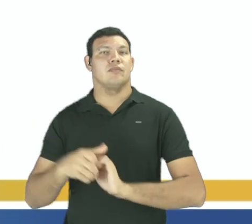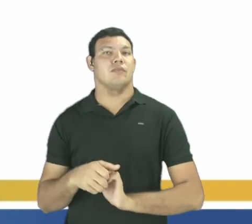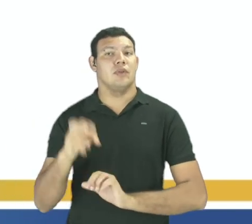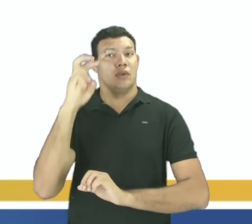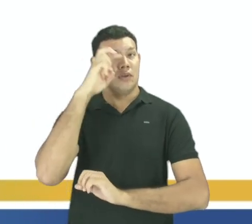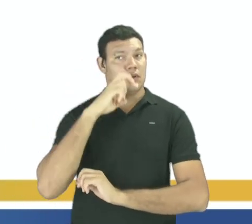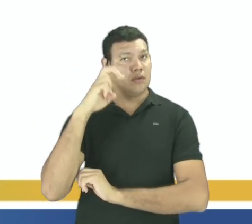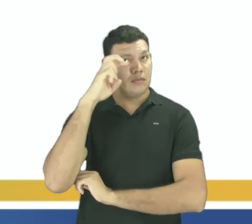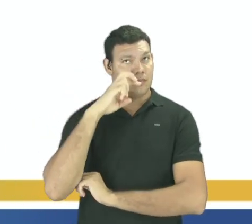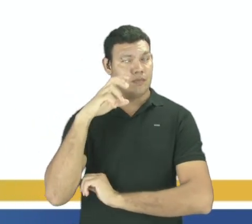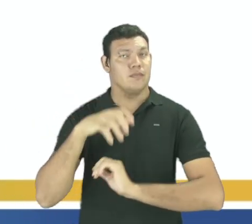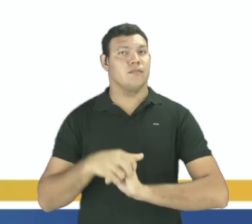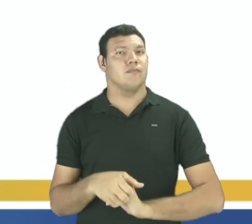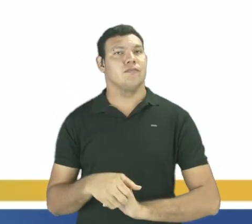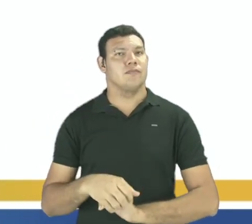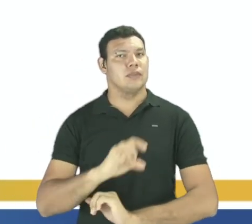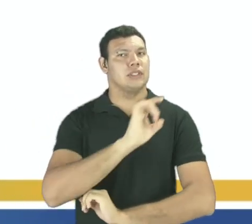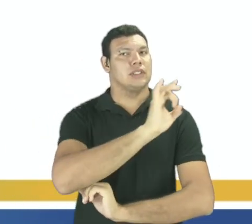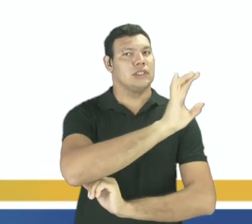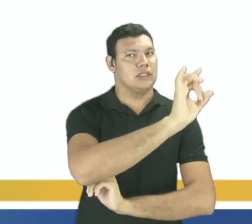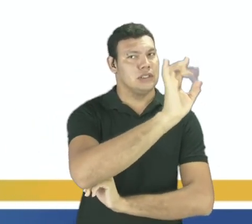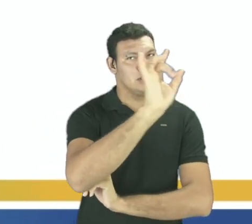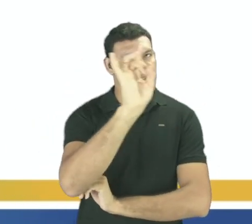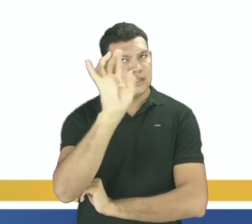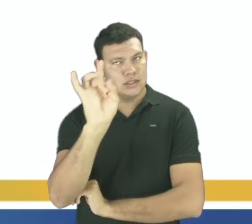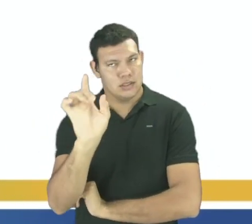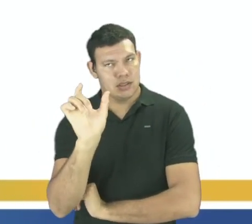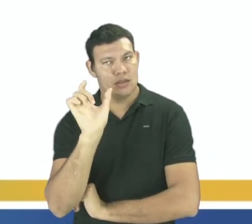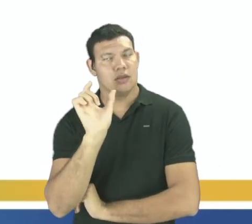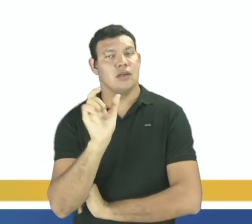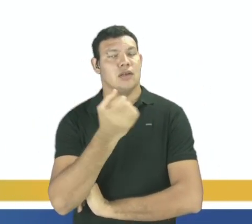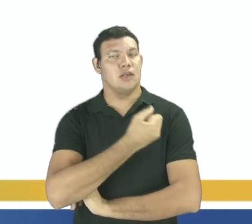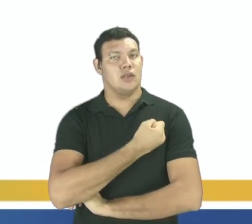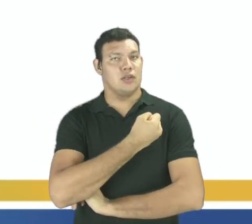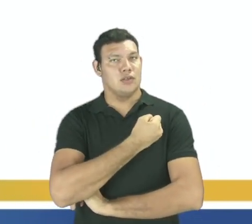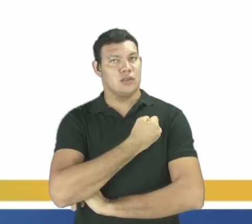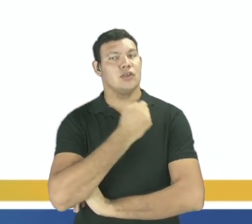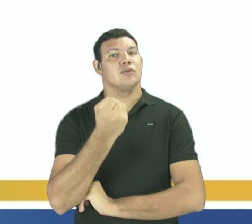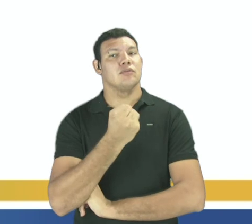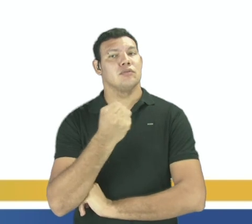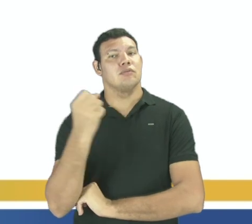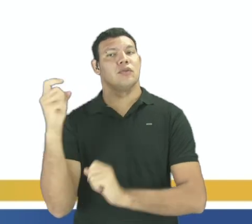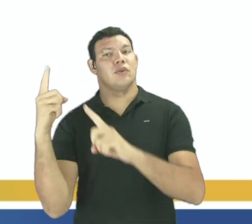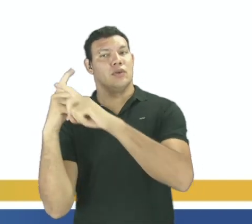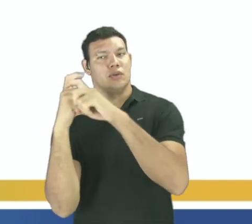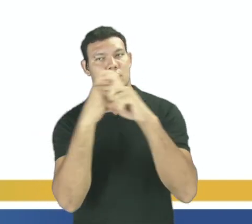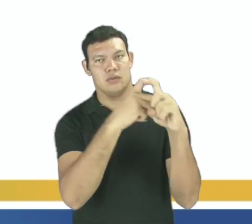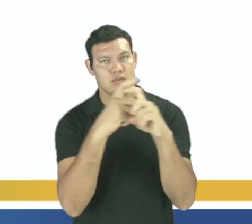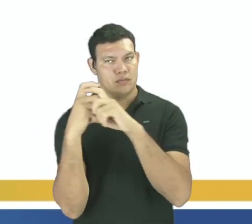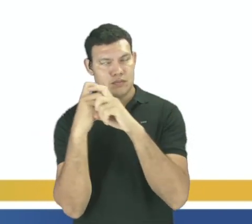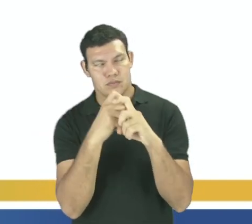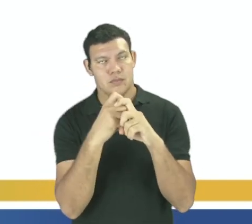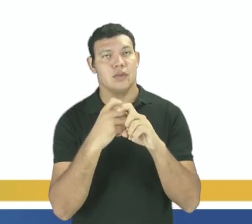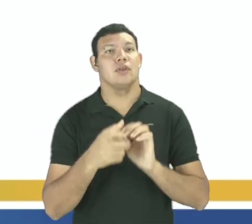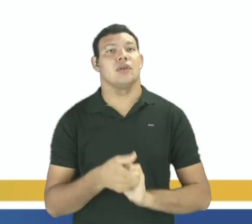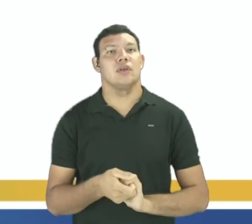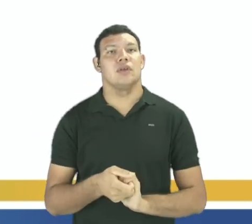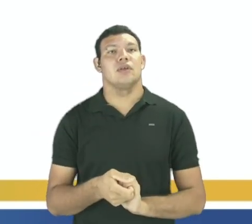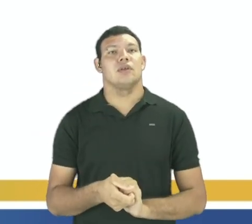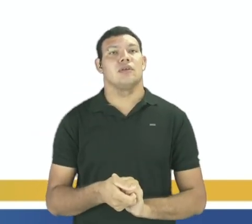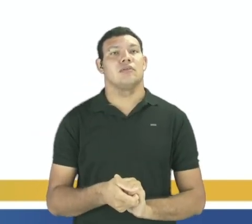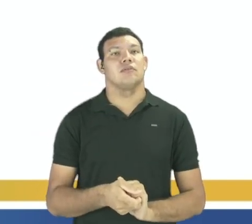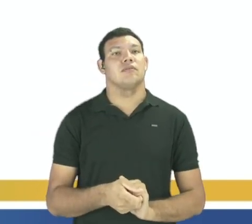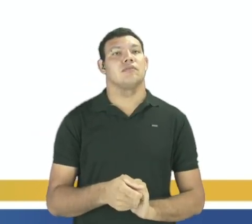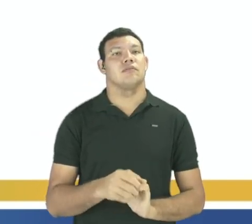observe aí, gente, que cada termo dentro desse polinômio resultante, ele está organizado. O grau 3,